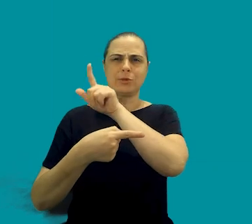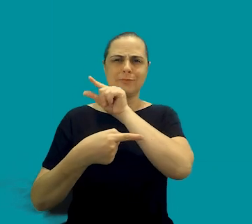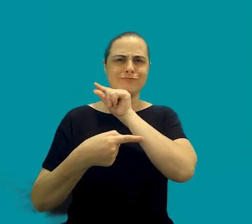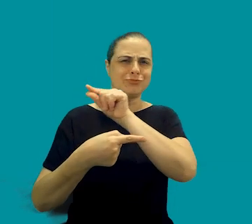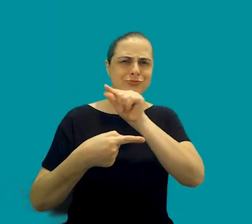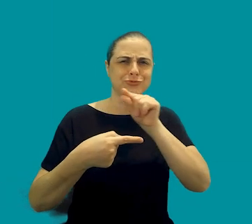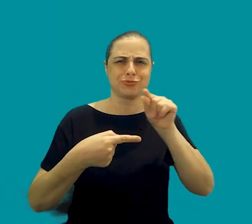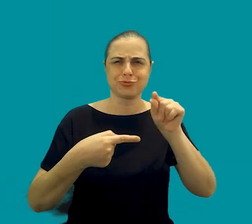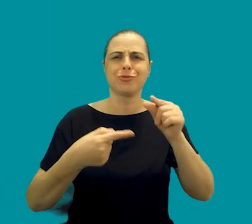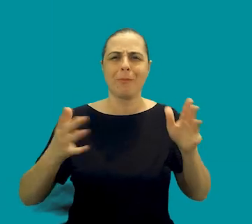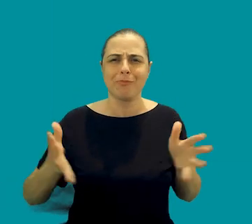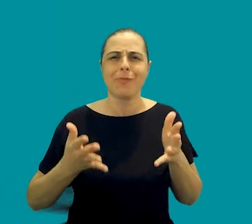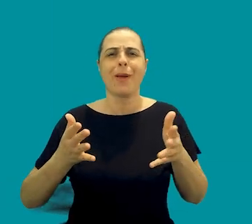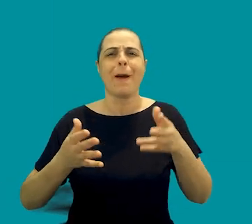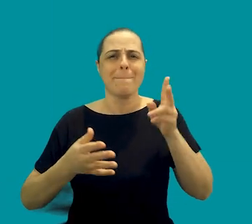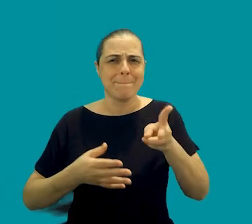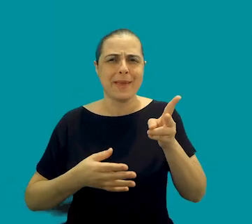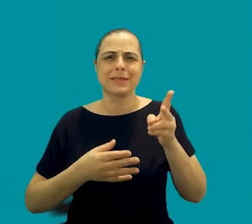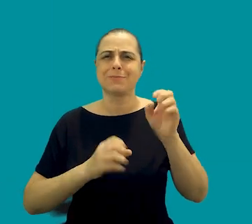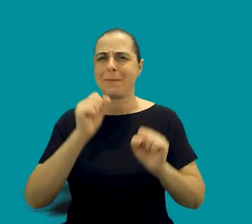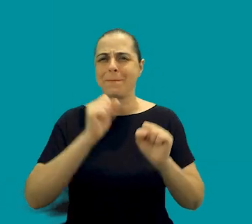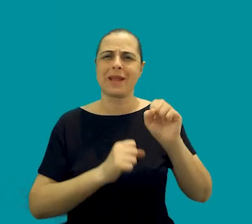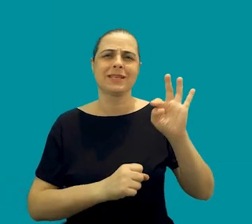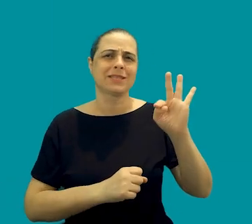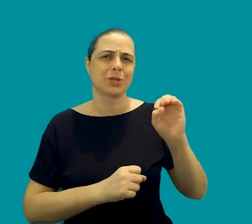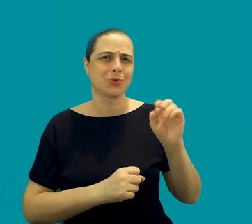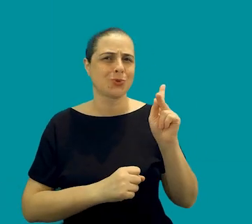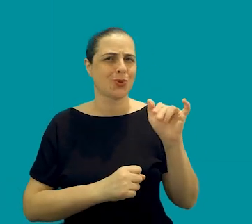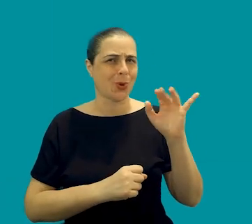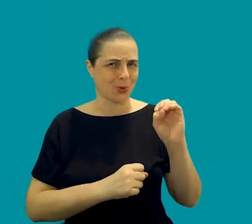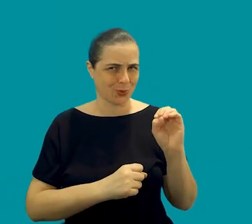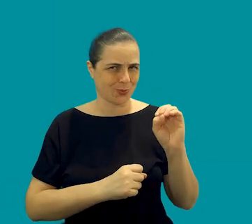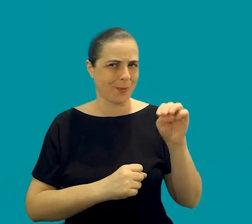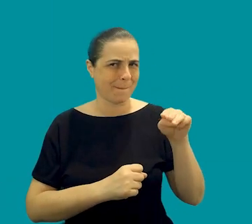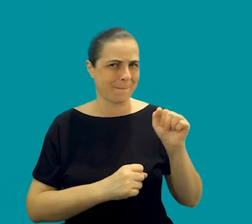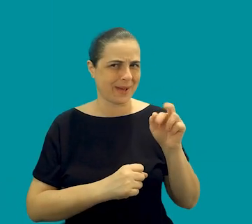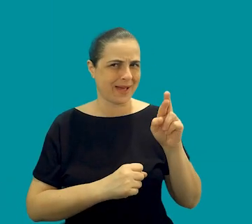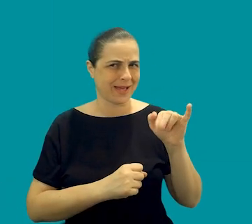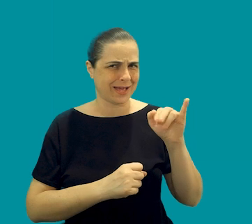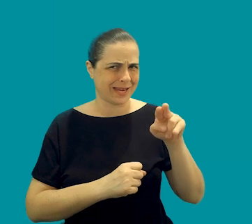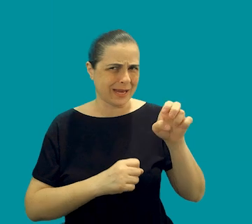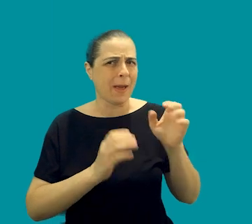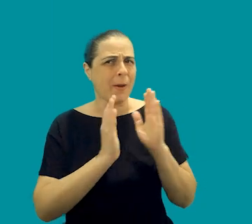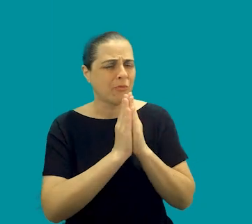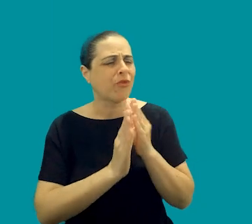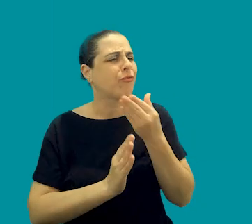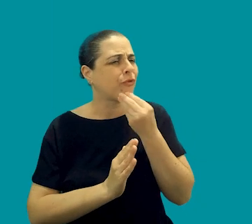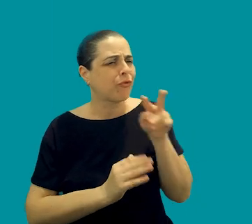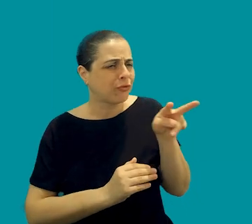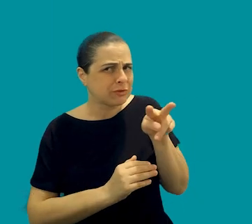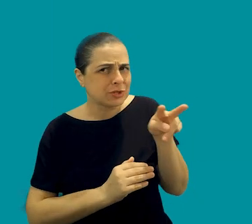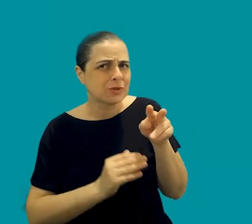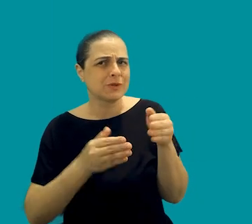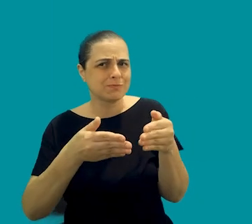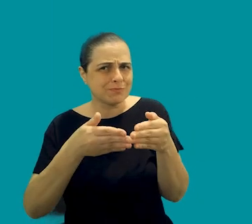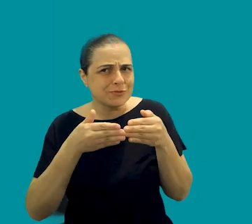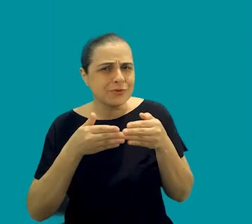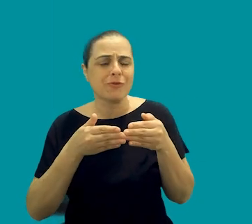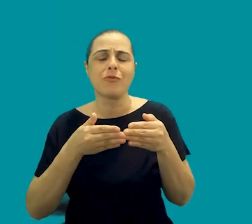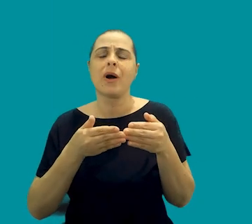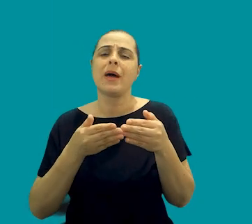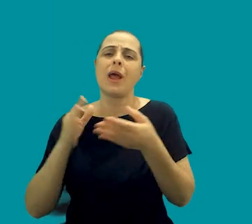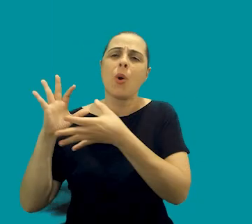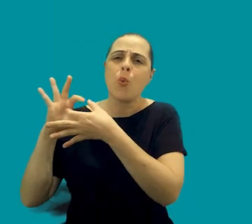gente se aprofundar sobre essas iniciativas, eu queria perguntar, ou queria pedir para vocês, né, Max e Lélio, para vocês trazerem um pouco